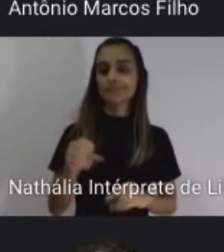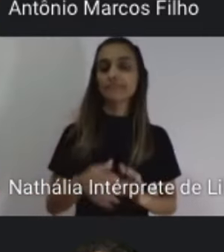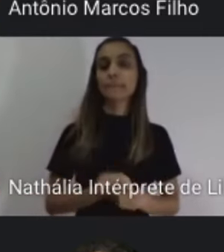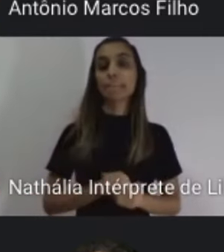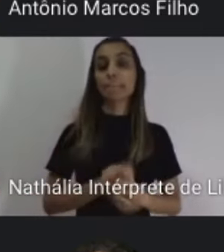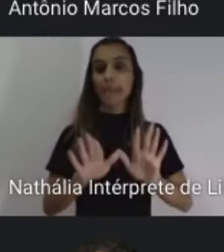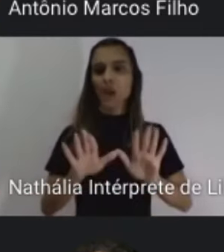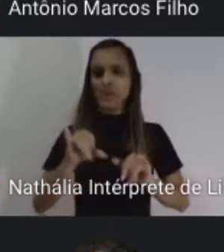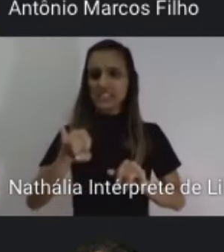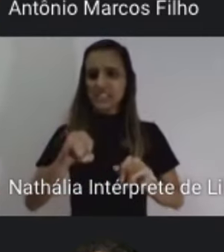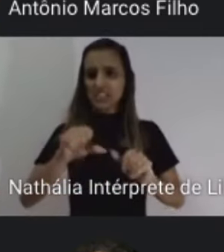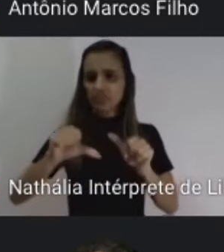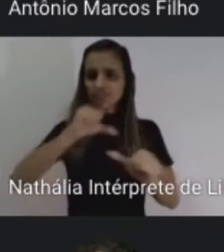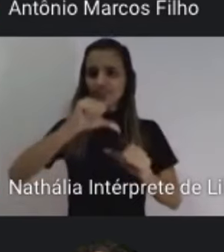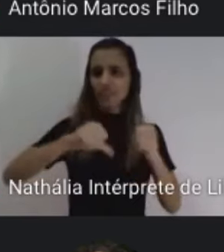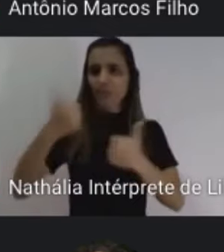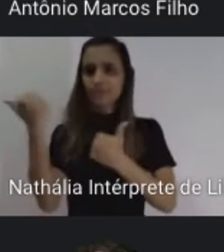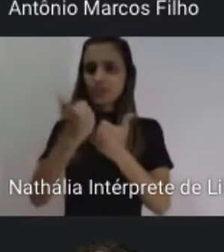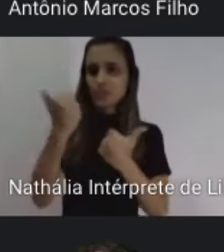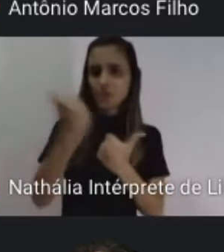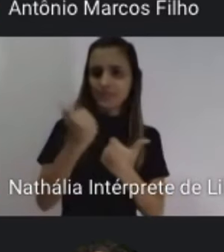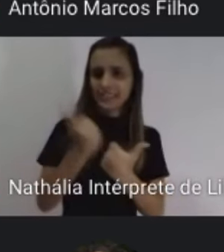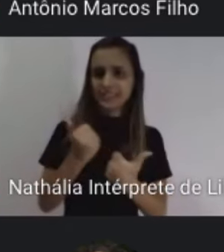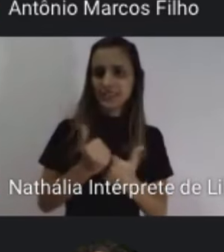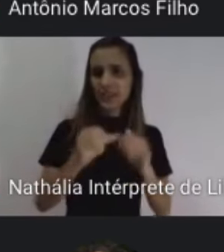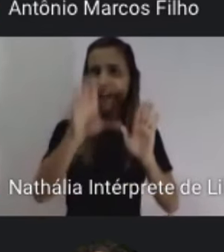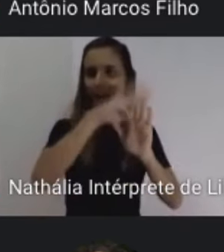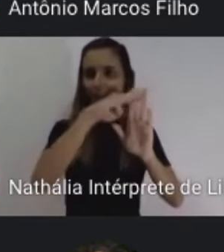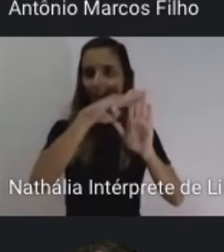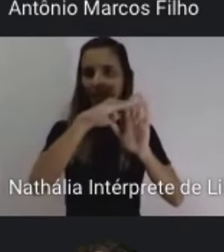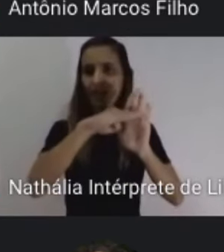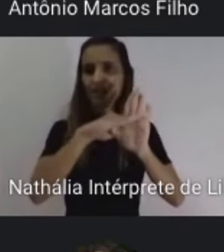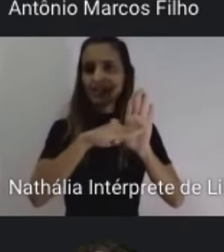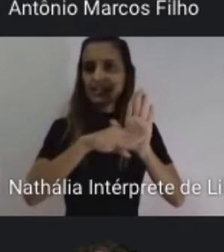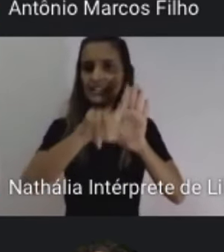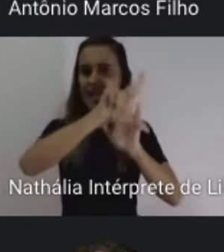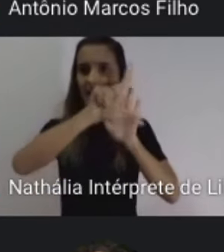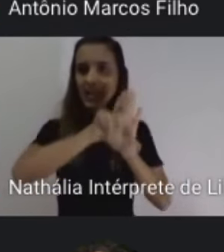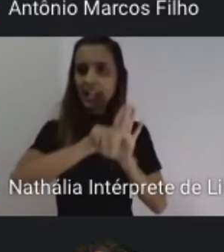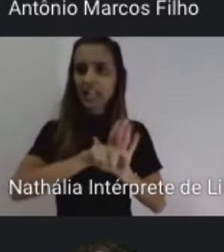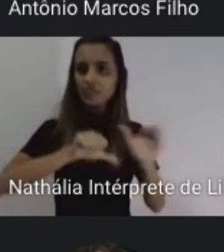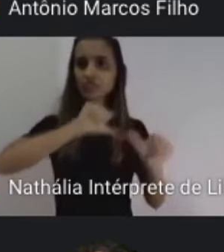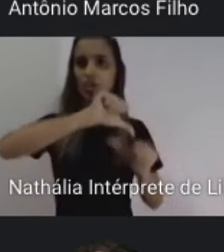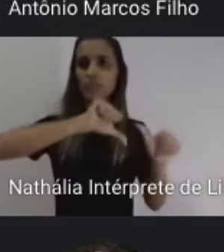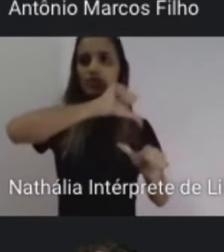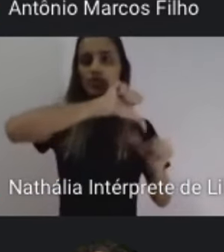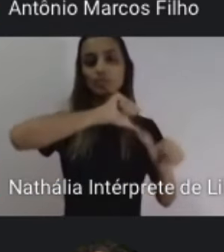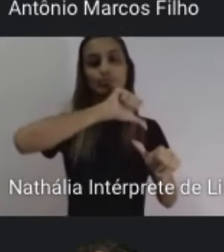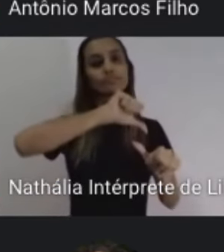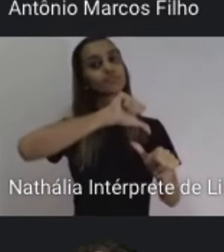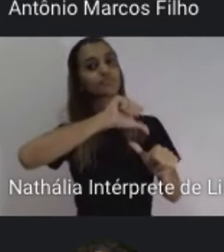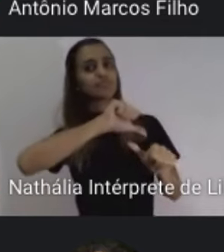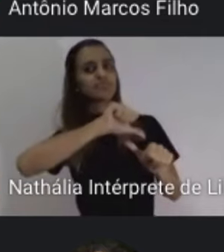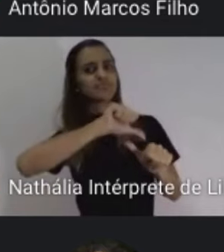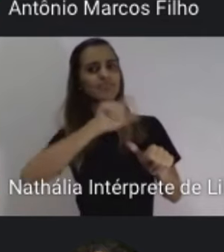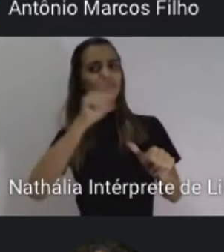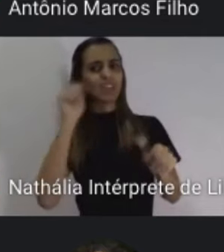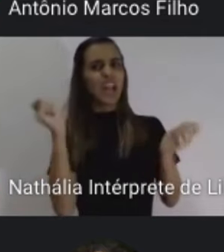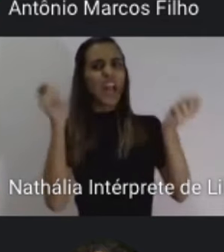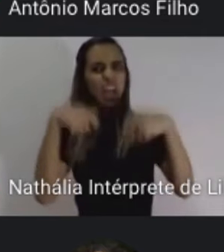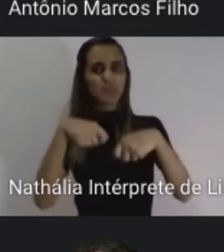Penal inserindo algo nele, ou inserir uma lei com claro propósito de não inserir algo no código, é por si só